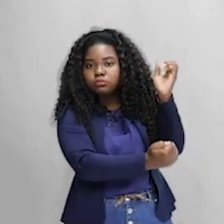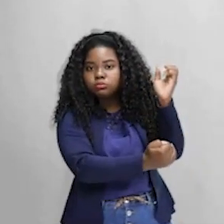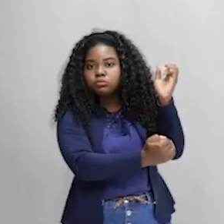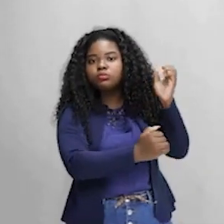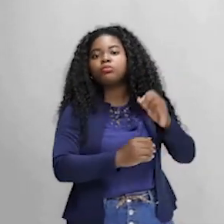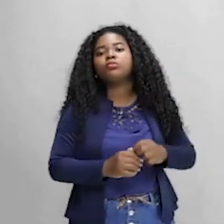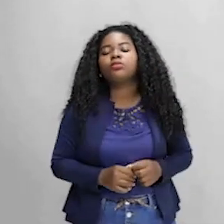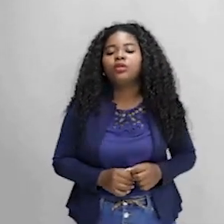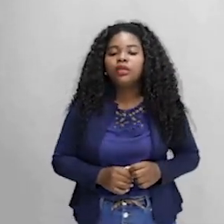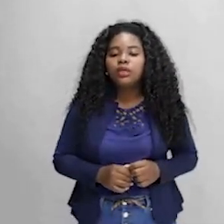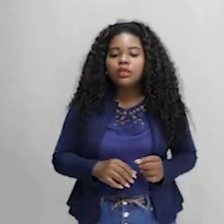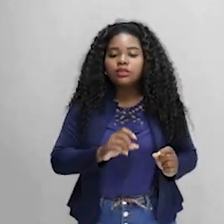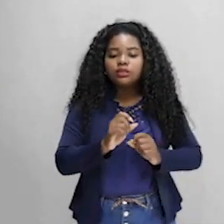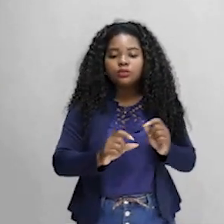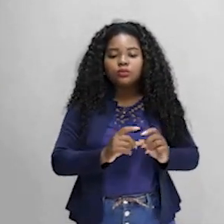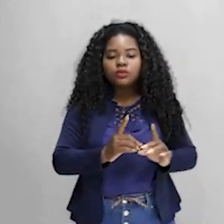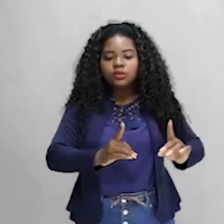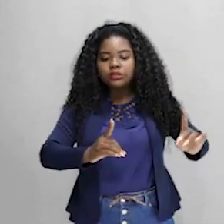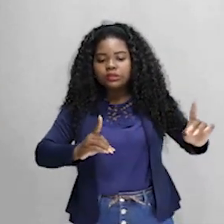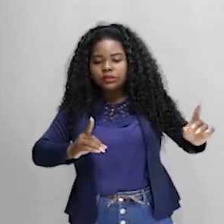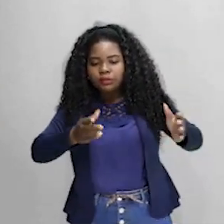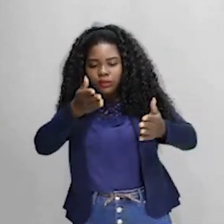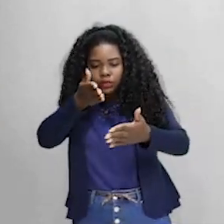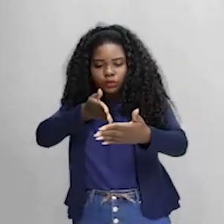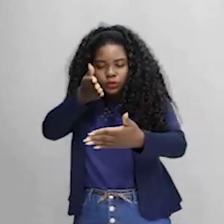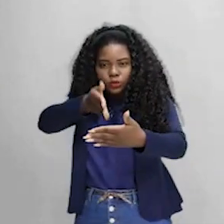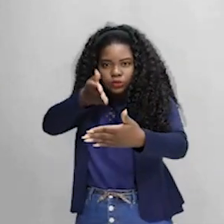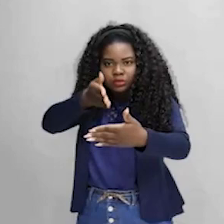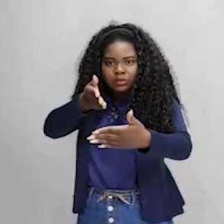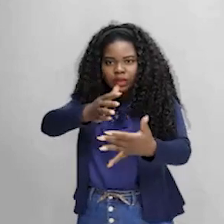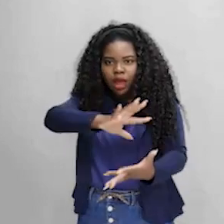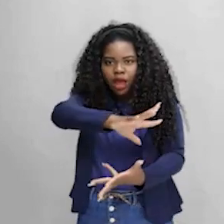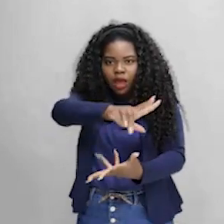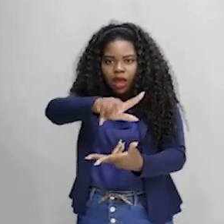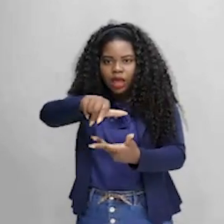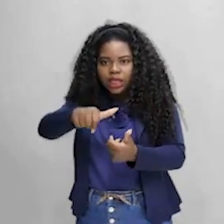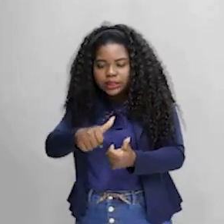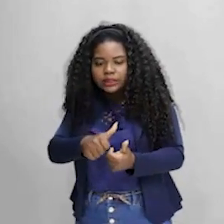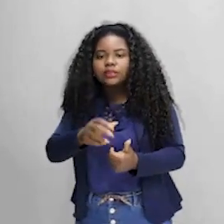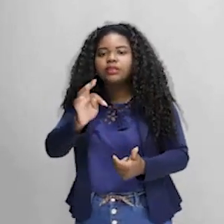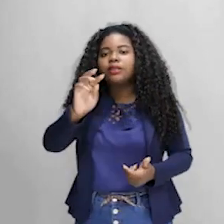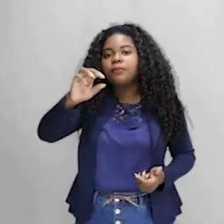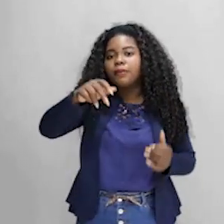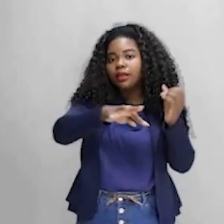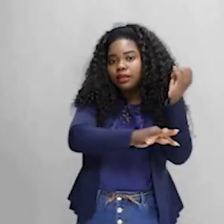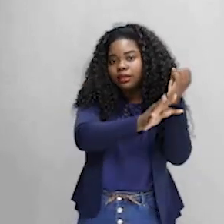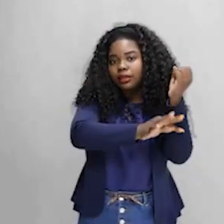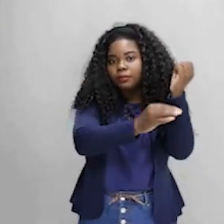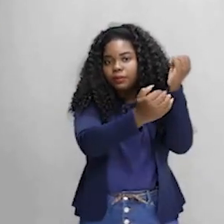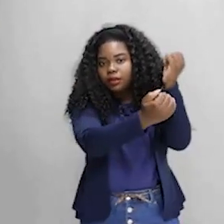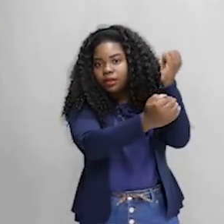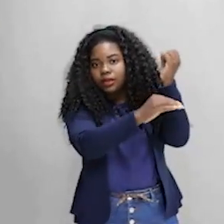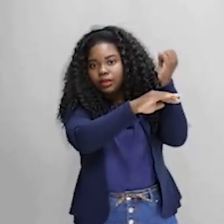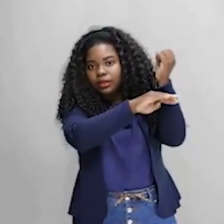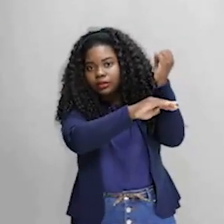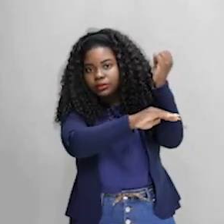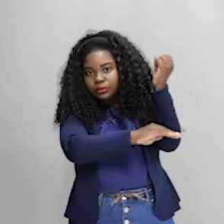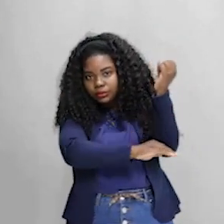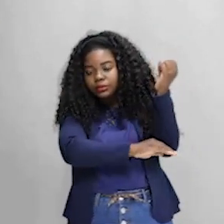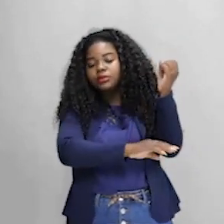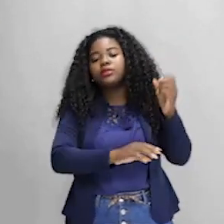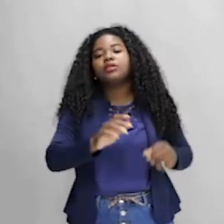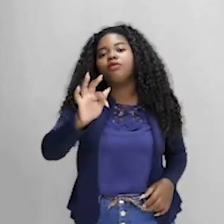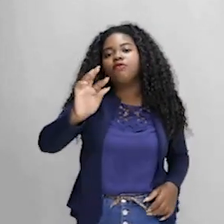afasta do centro da Terra, a temperatura começa a cair. Então, se a quantidade de luz diminui, o que acontece com a fotossíntese?